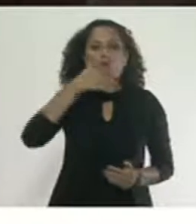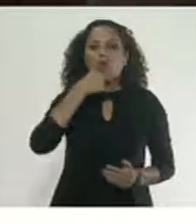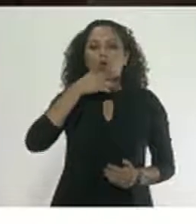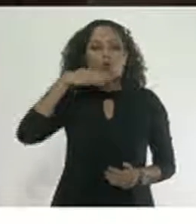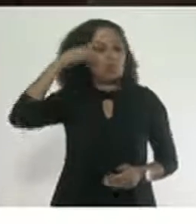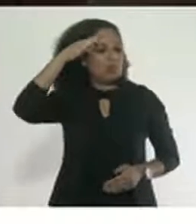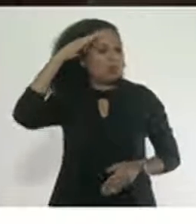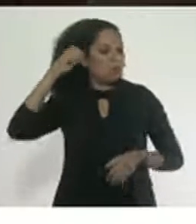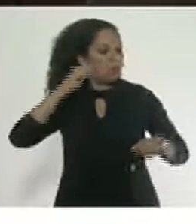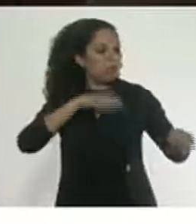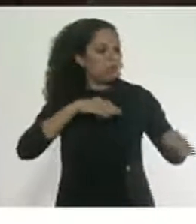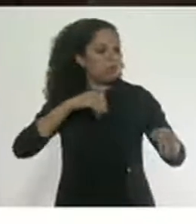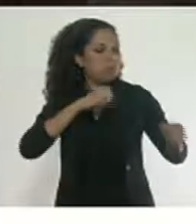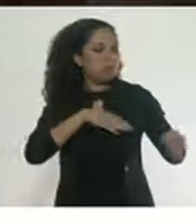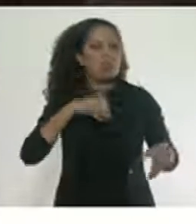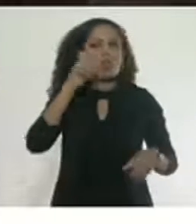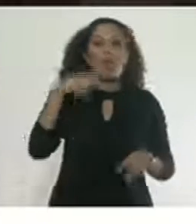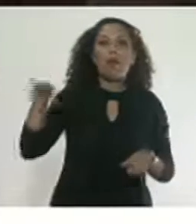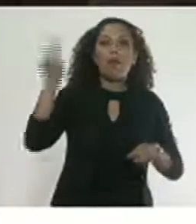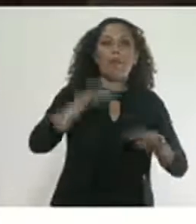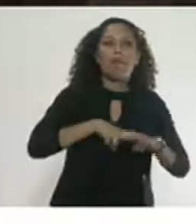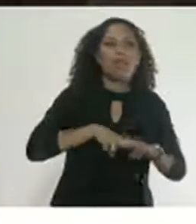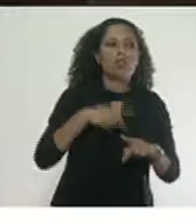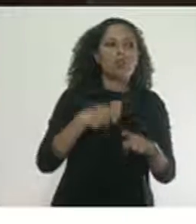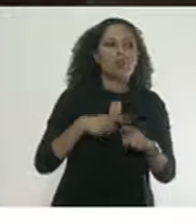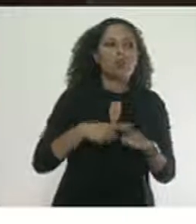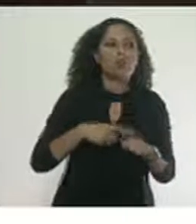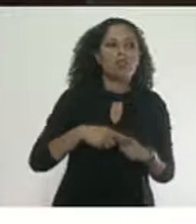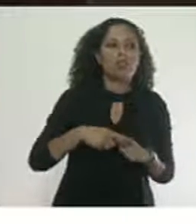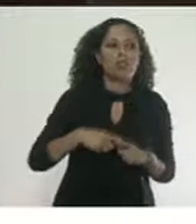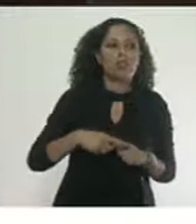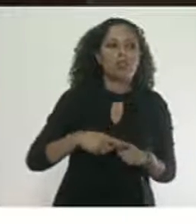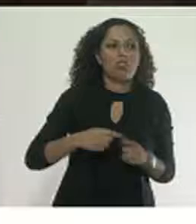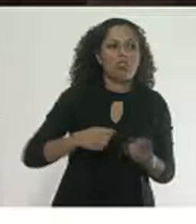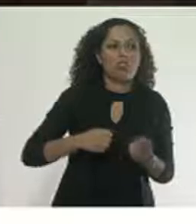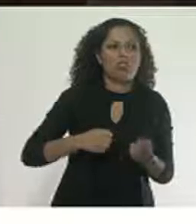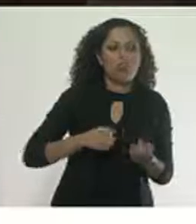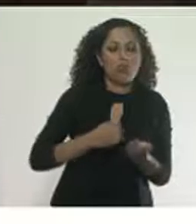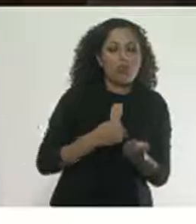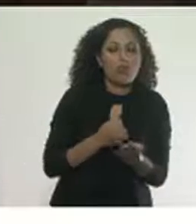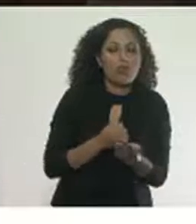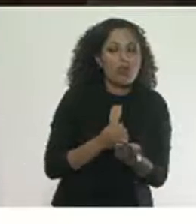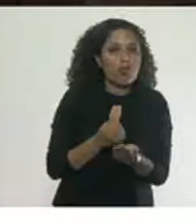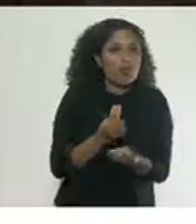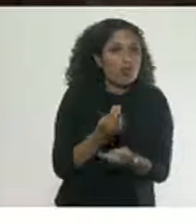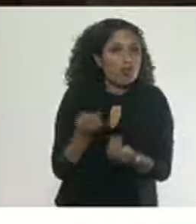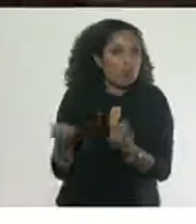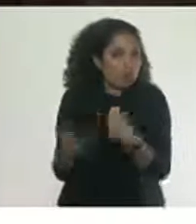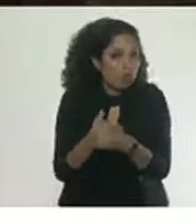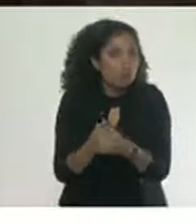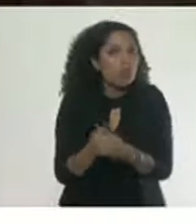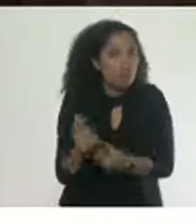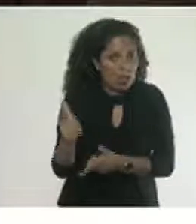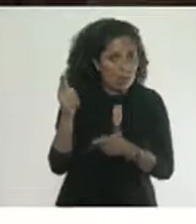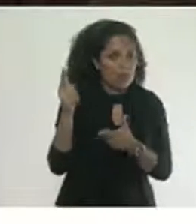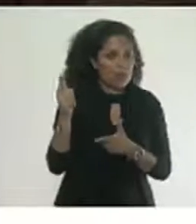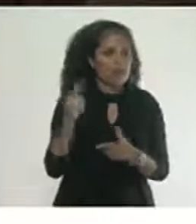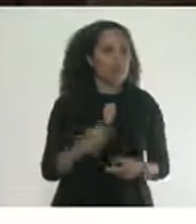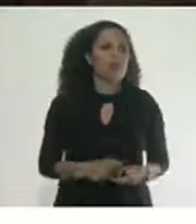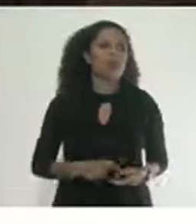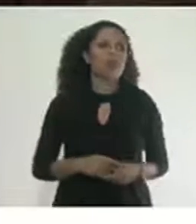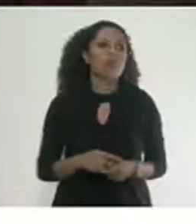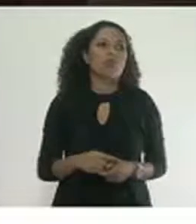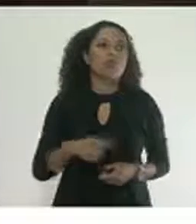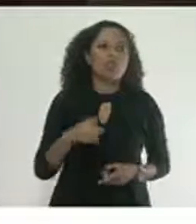é preso sob acusação de desviar armas. Essa investigação, senhor presidente, foi